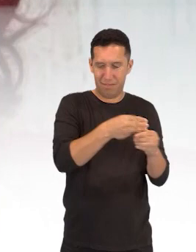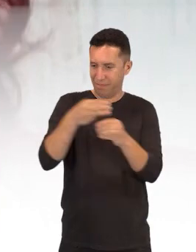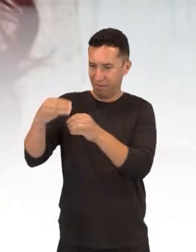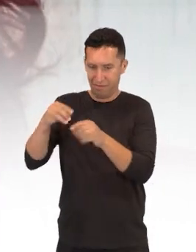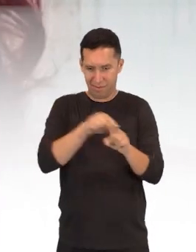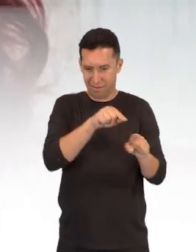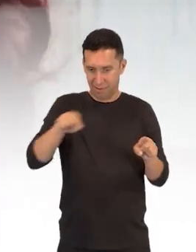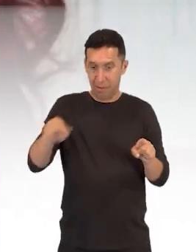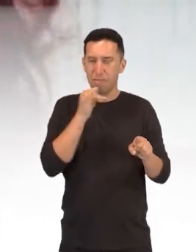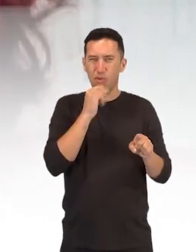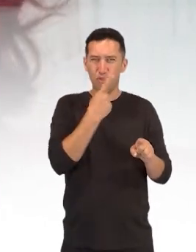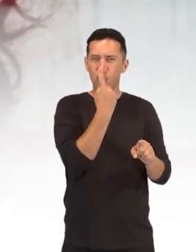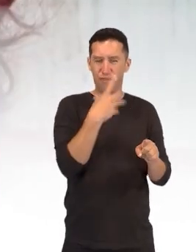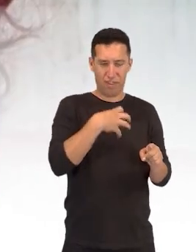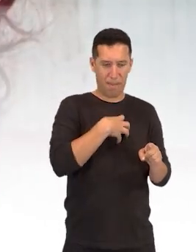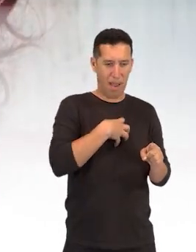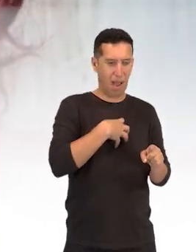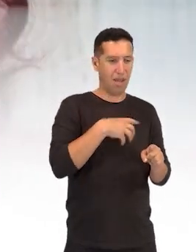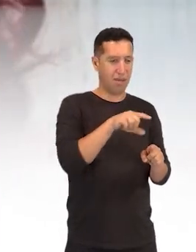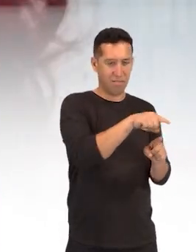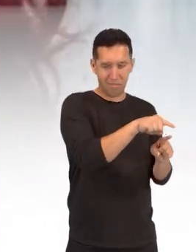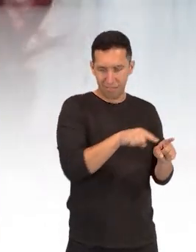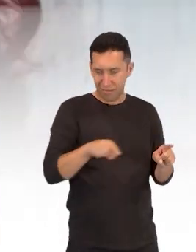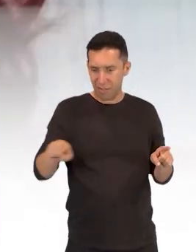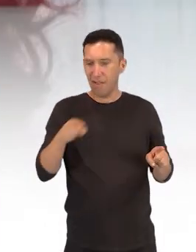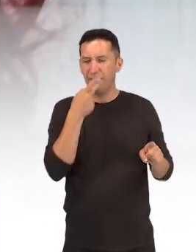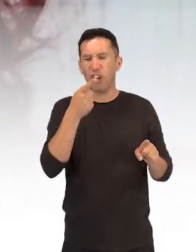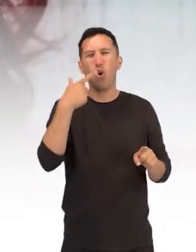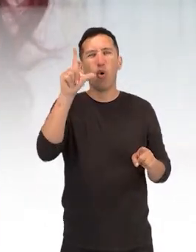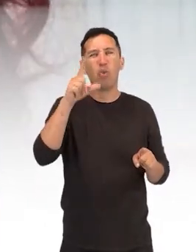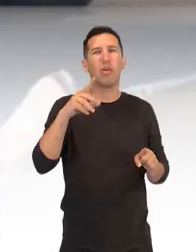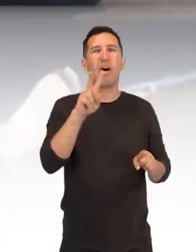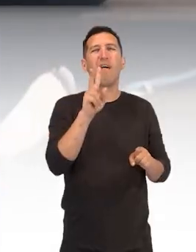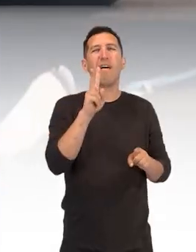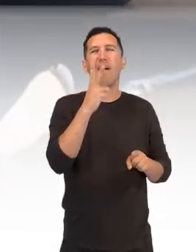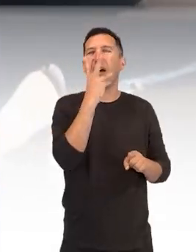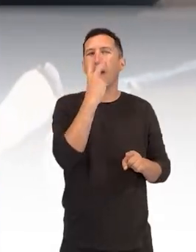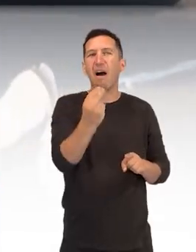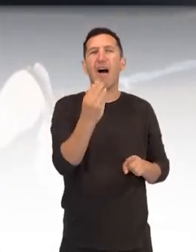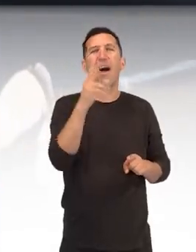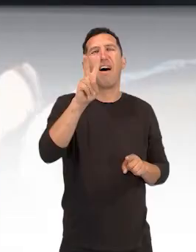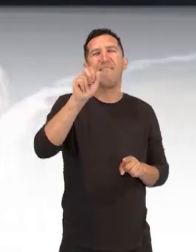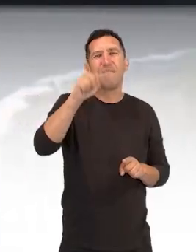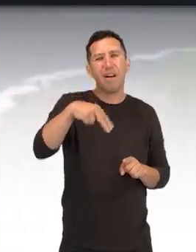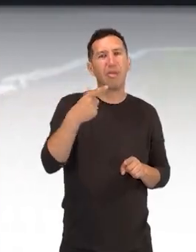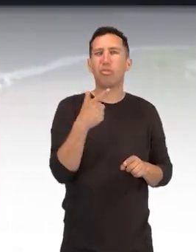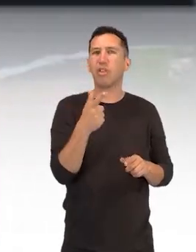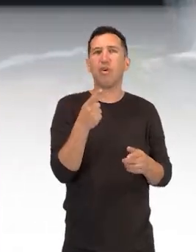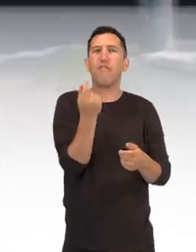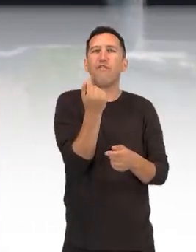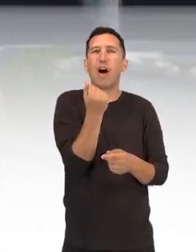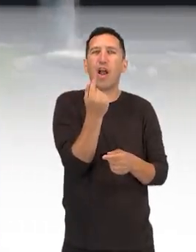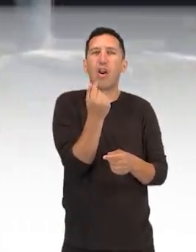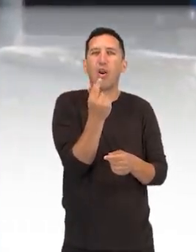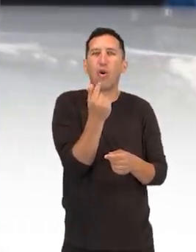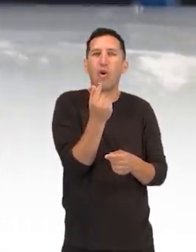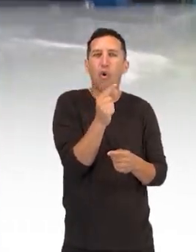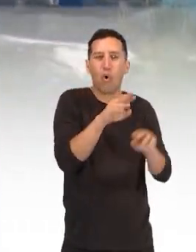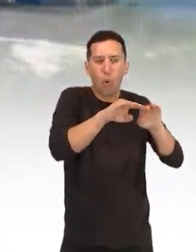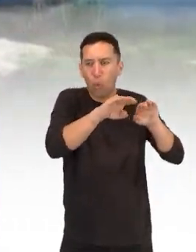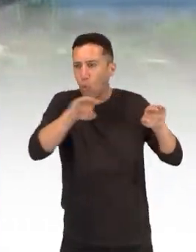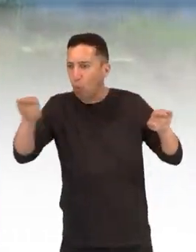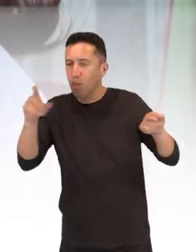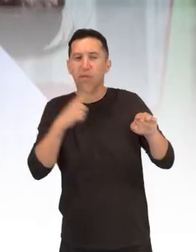O Arthur veio da Bahia para estudar aqui e denuncia outro problema. As vans não têm um valor fixo de passagem, o que piora